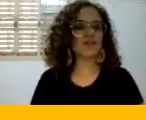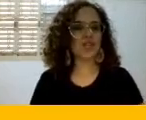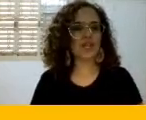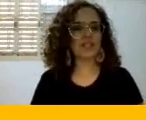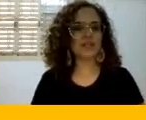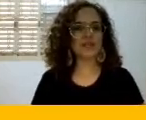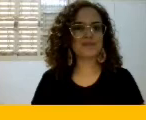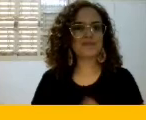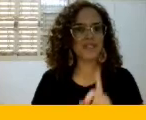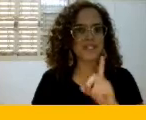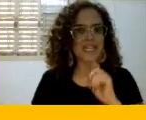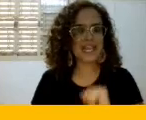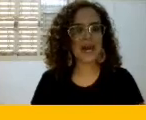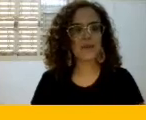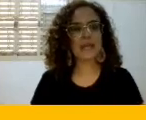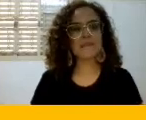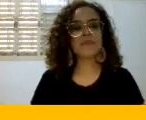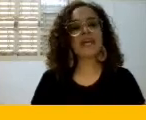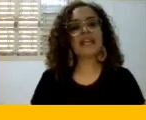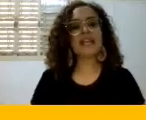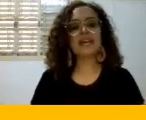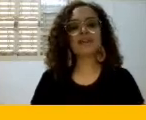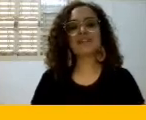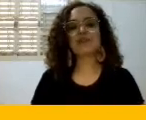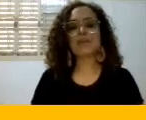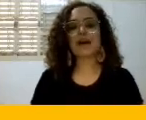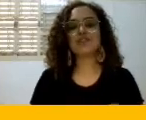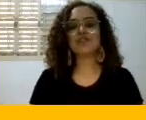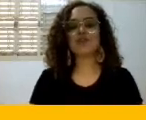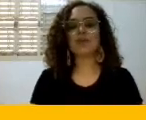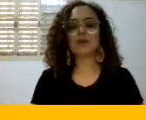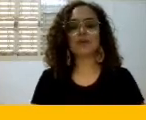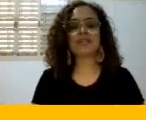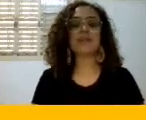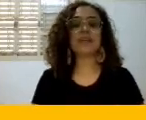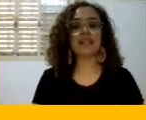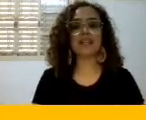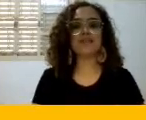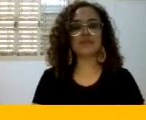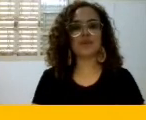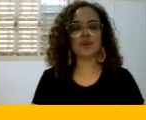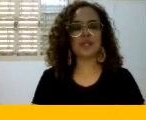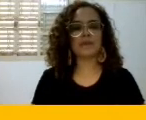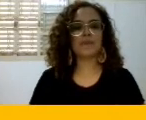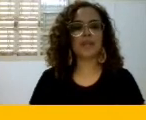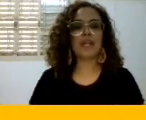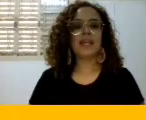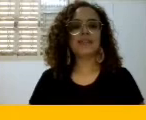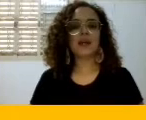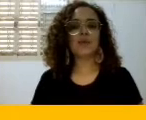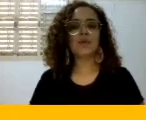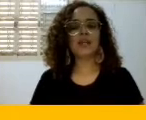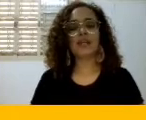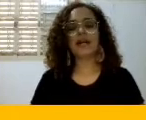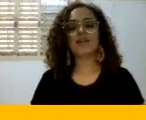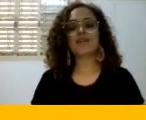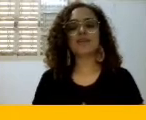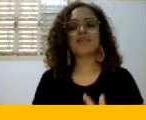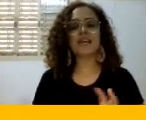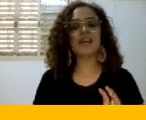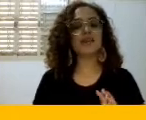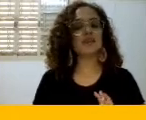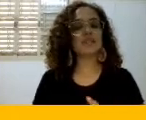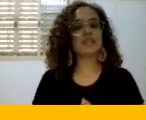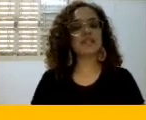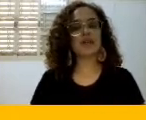esses dois gêneros. Vai ser legal, hein? Leia o texto abaixo e descubra como essa brincadeira funciona. Então, olha lá, nós